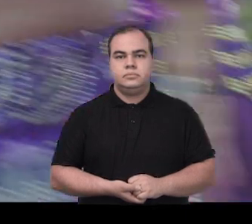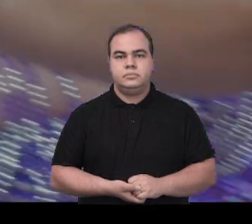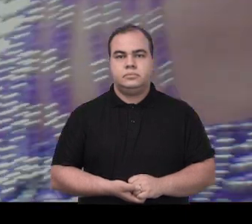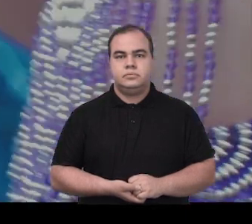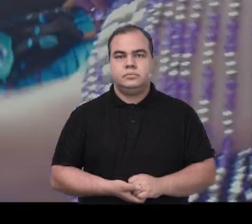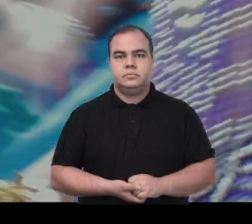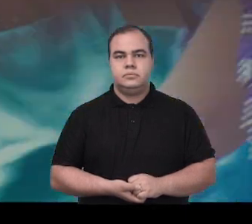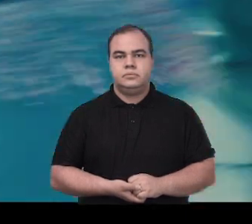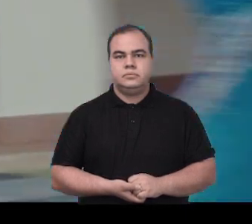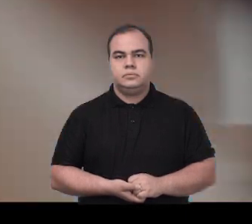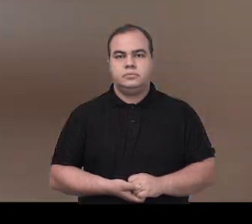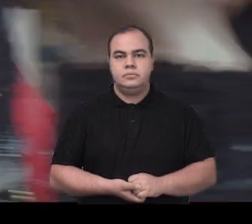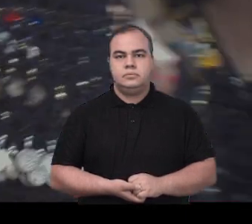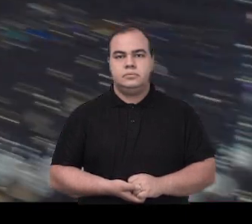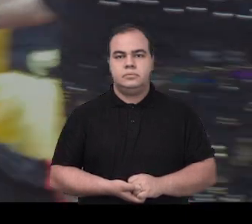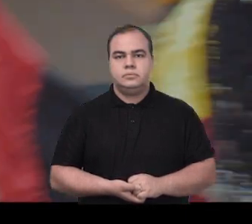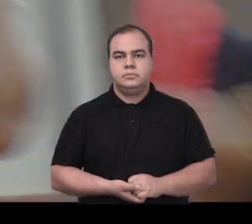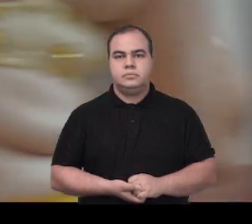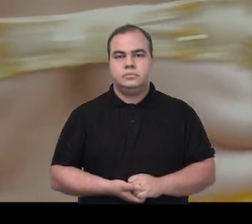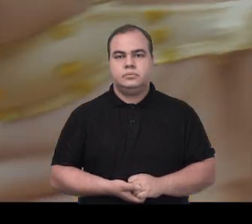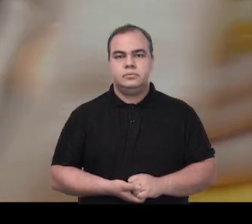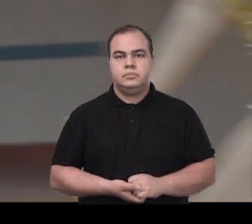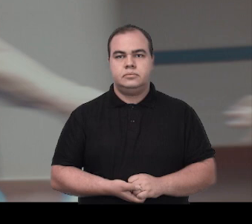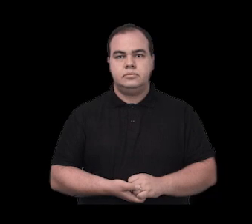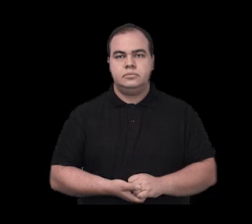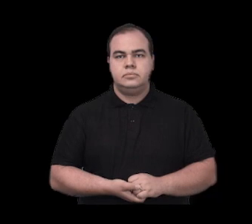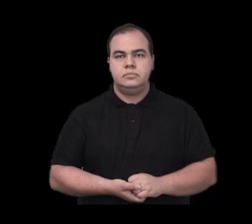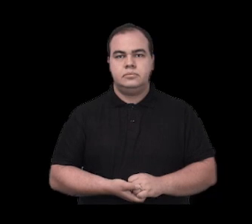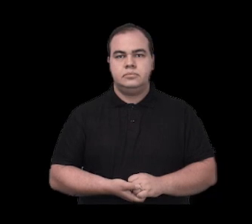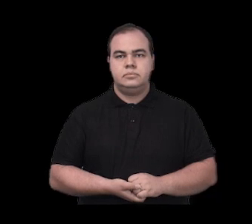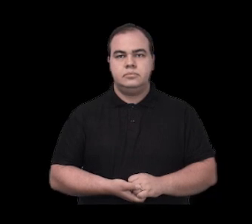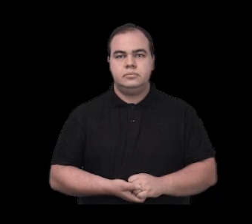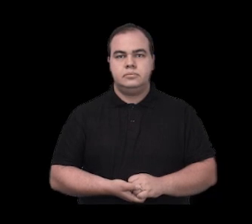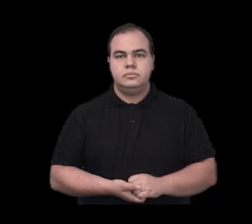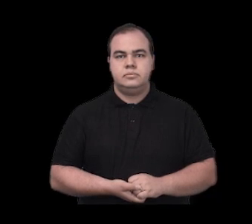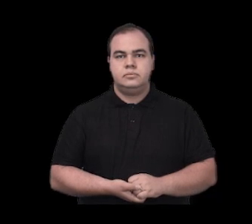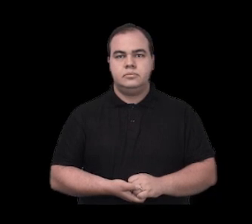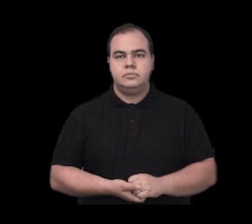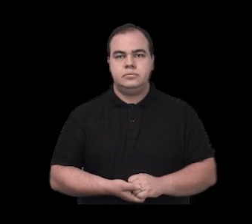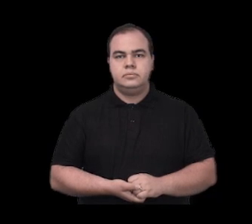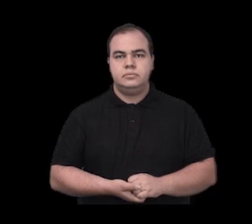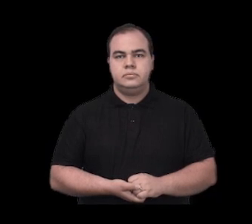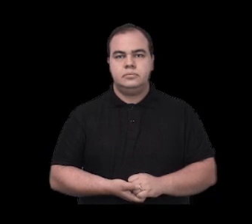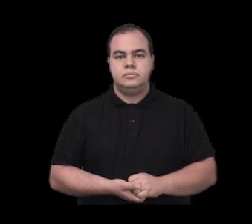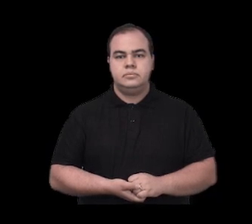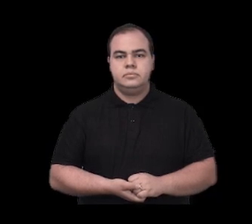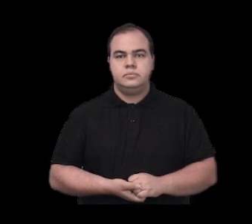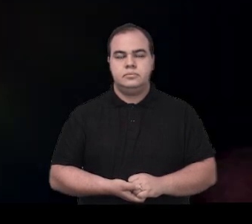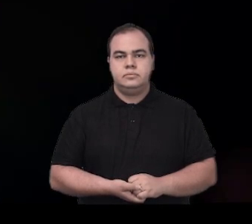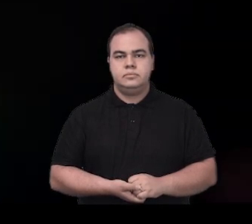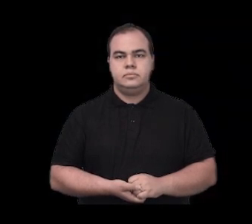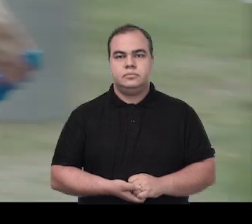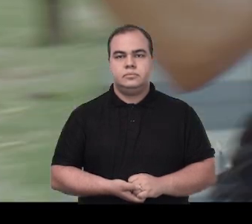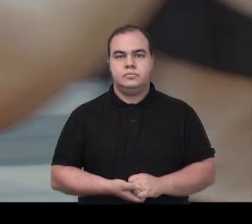Intercalam-se as mulheres dançando, fotografias antigas do casarão de pessoas envoltas por médicos, nos cantos do pátio ou deitadas